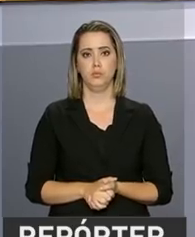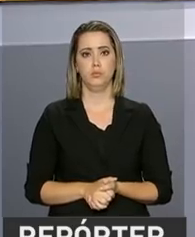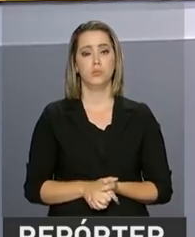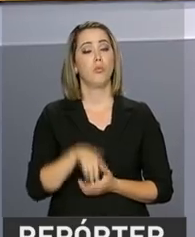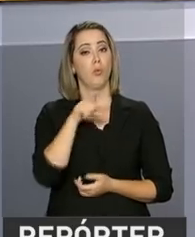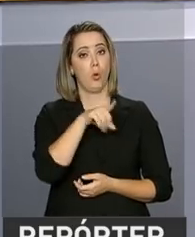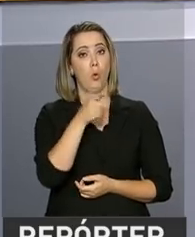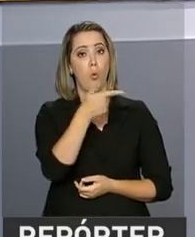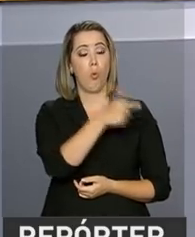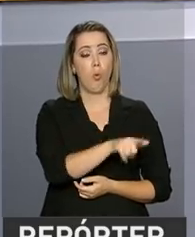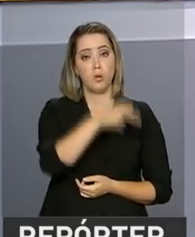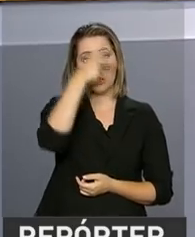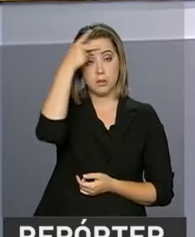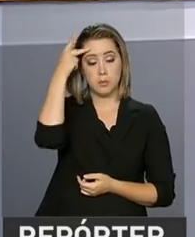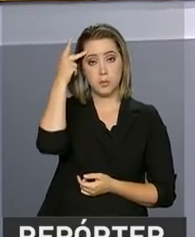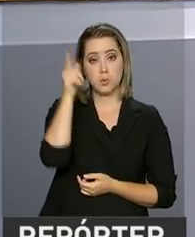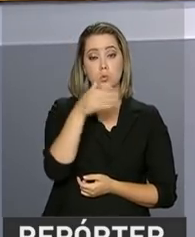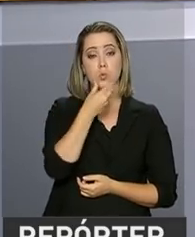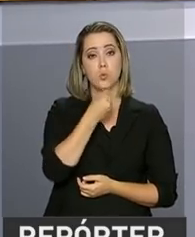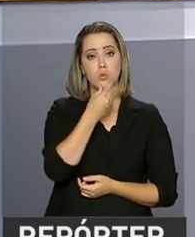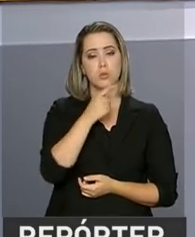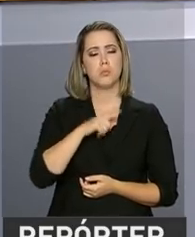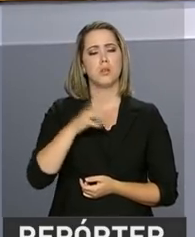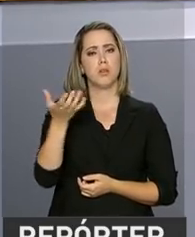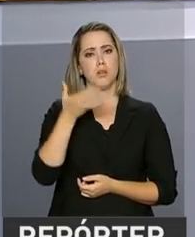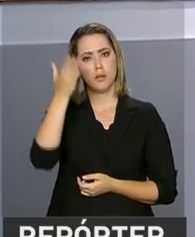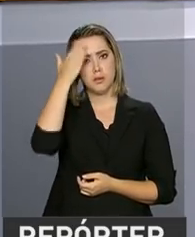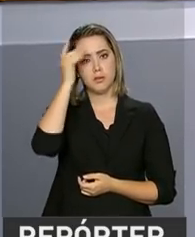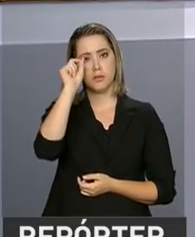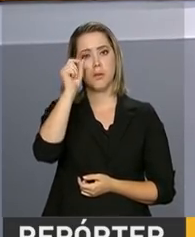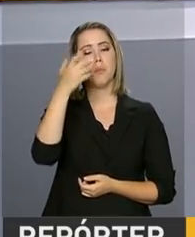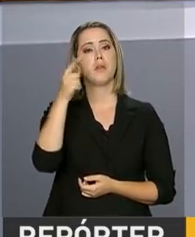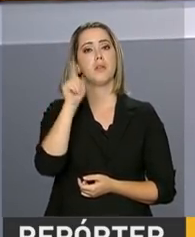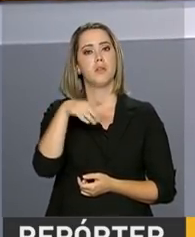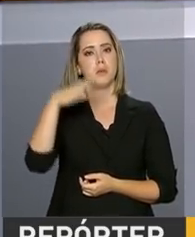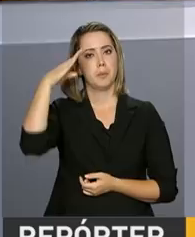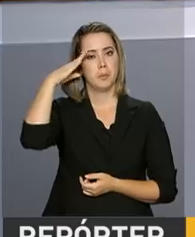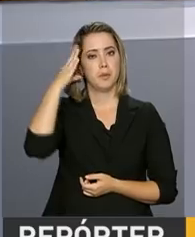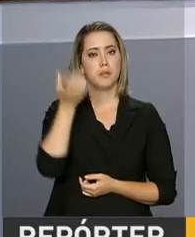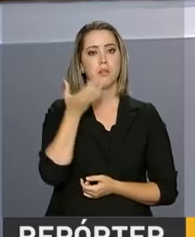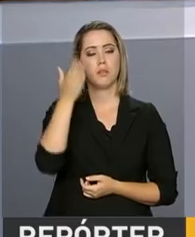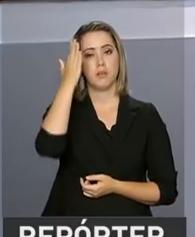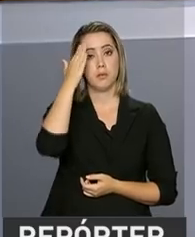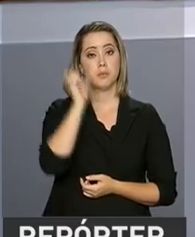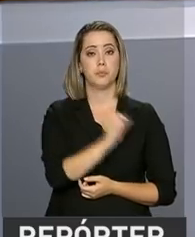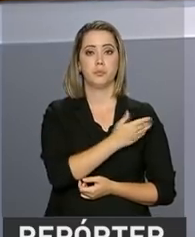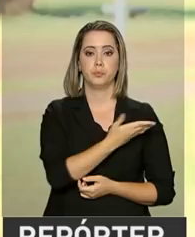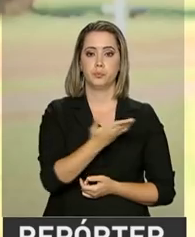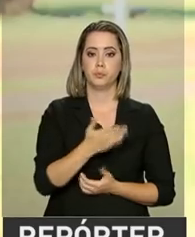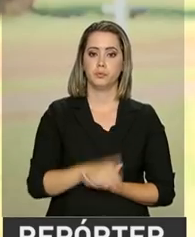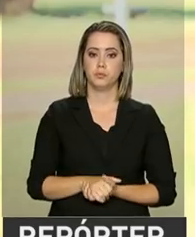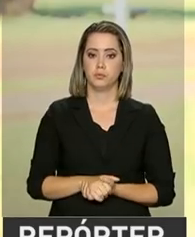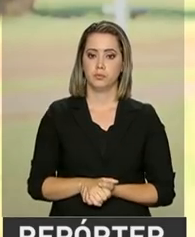é militar e quer saber sobre aposentadoria da categoria dos servidores é o que diz o especialista